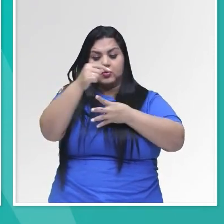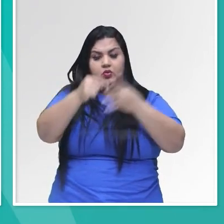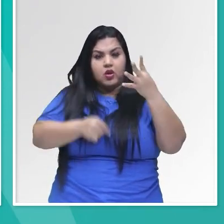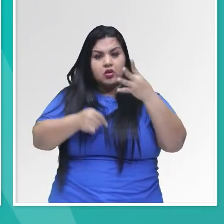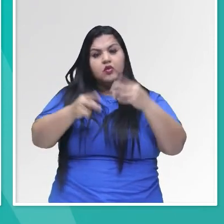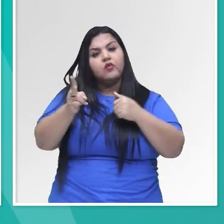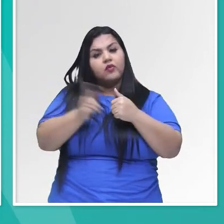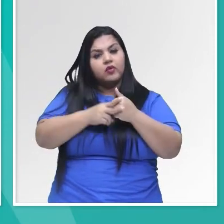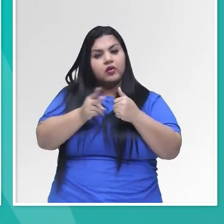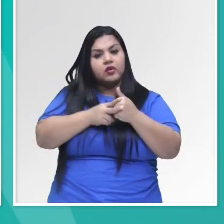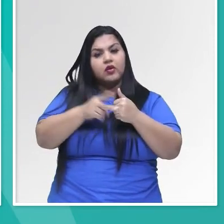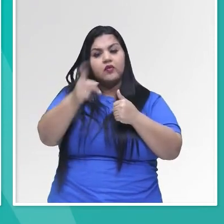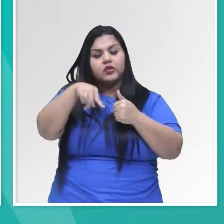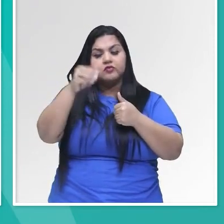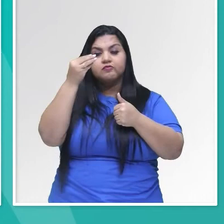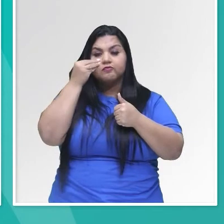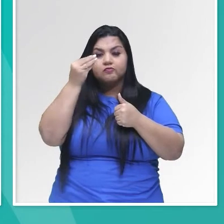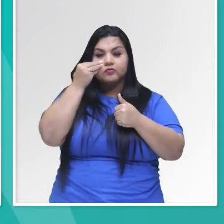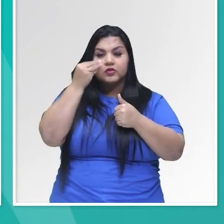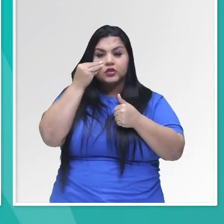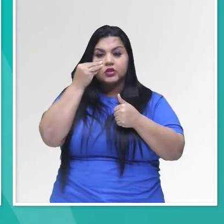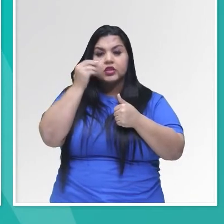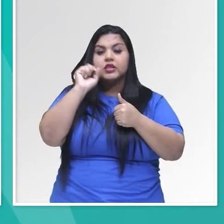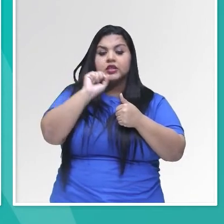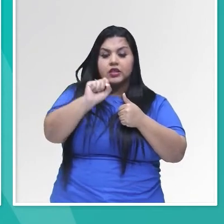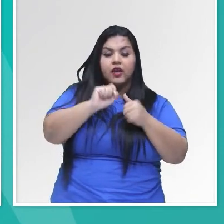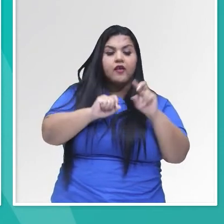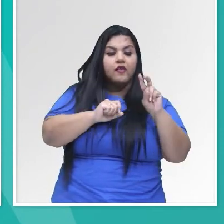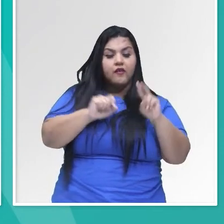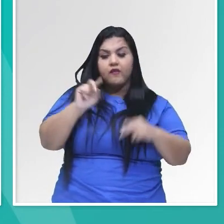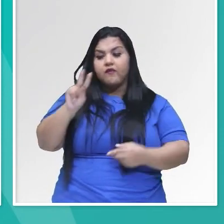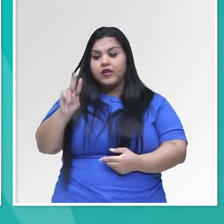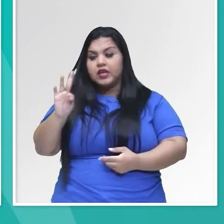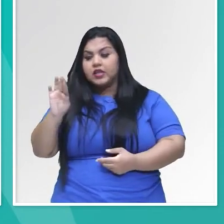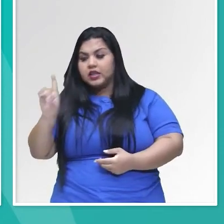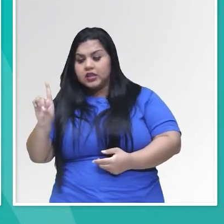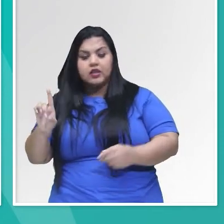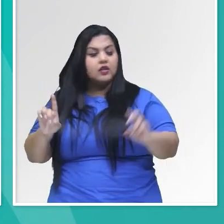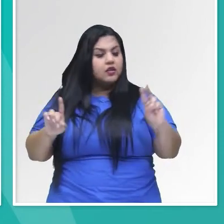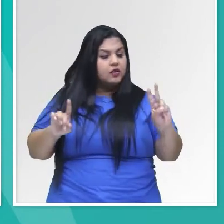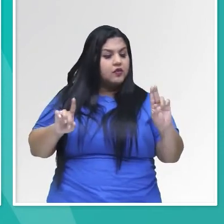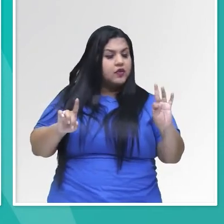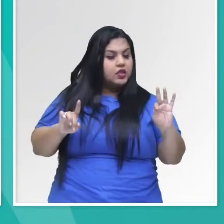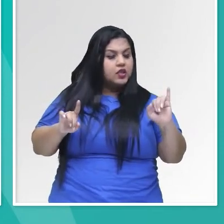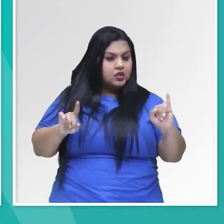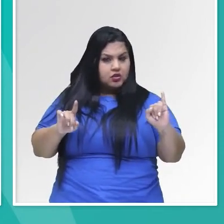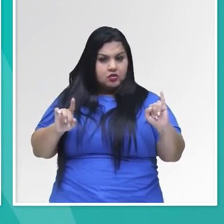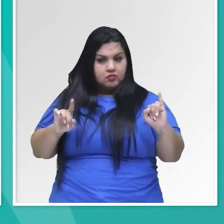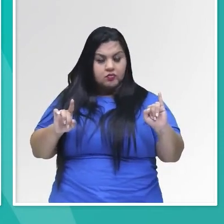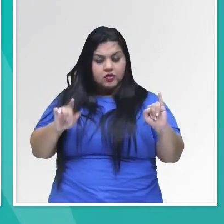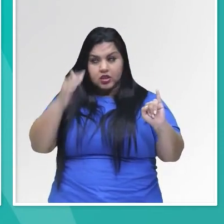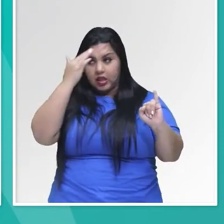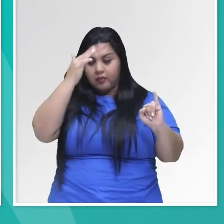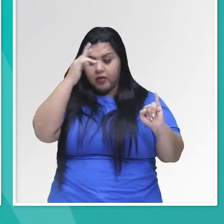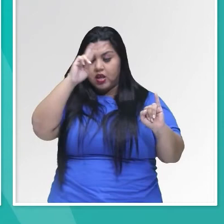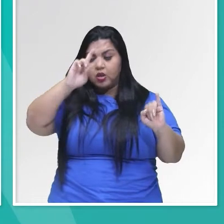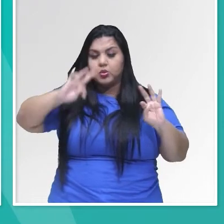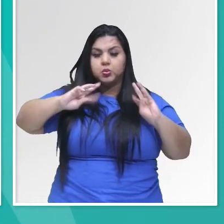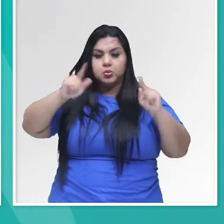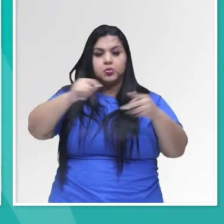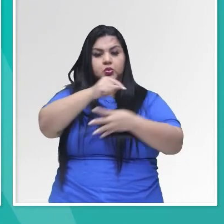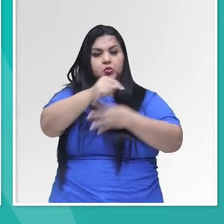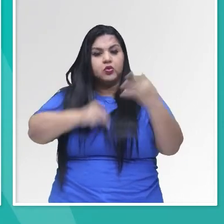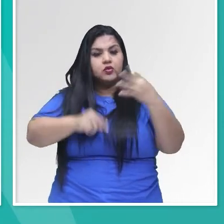verbos e vocês vão observar quem é VTD, quem é VTI, considerando o que nós estamos estudando, tá bom? Olha só os 4 verbos